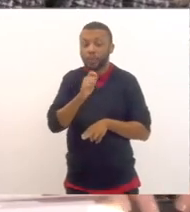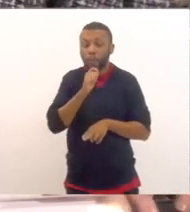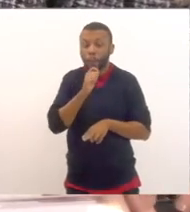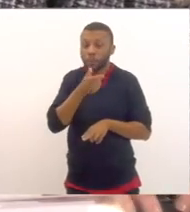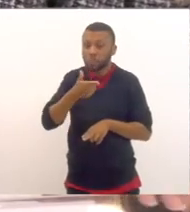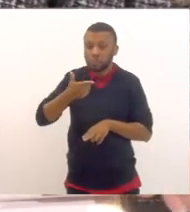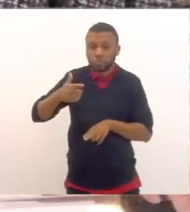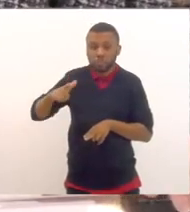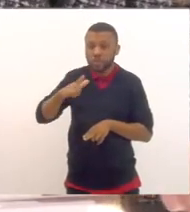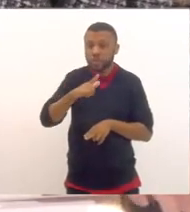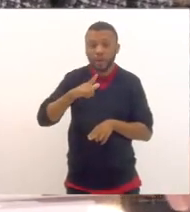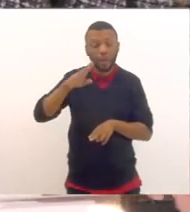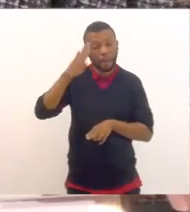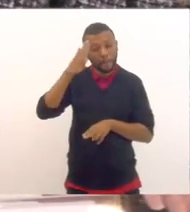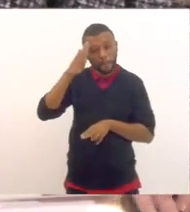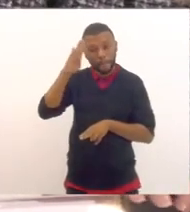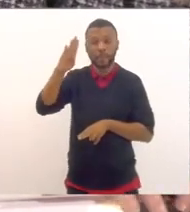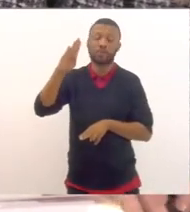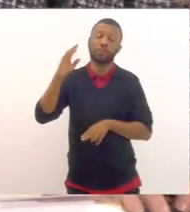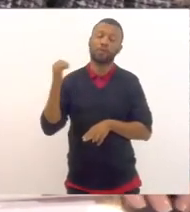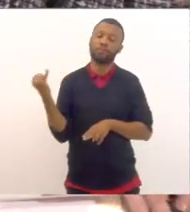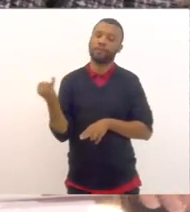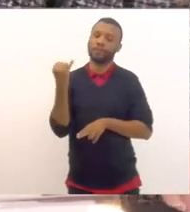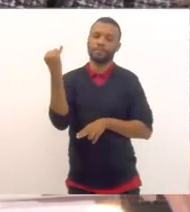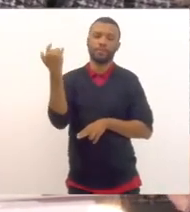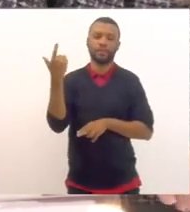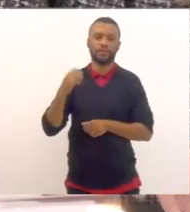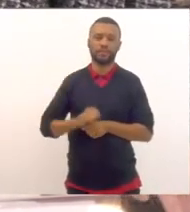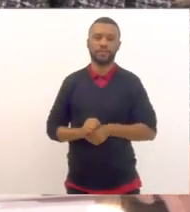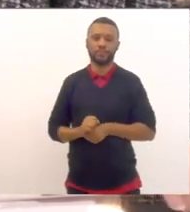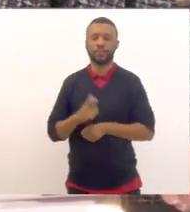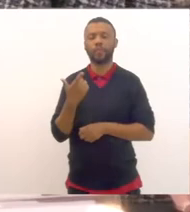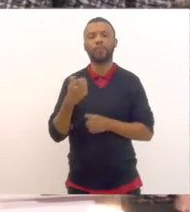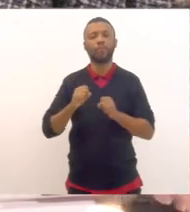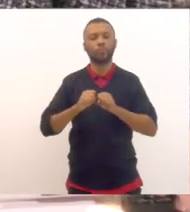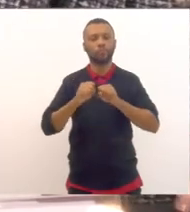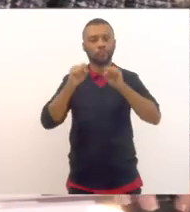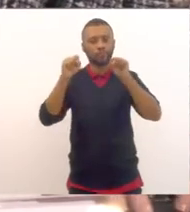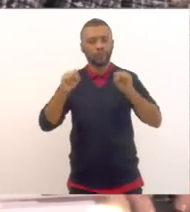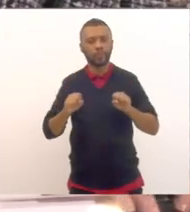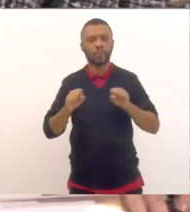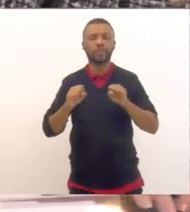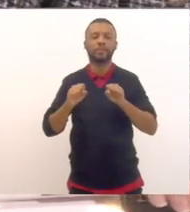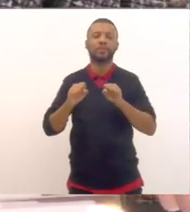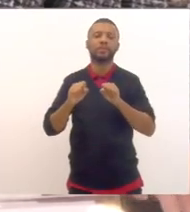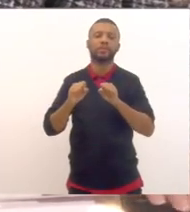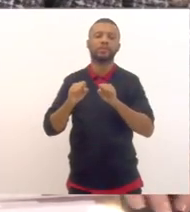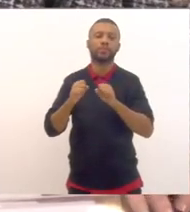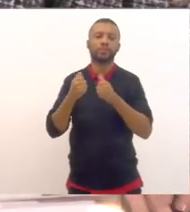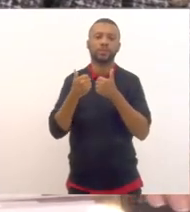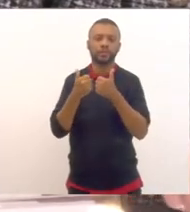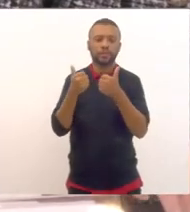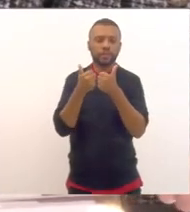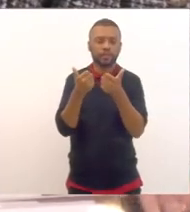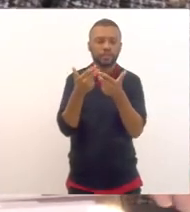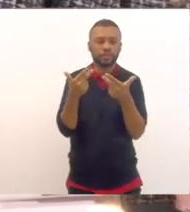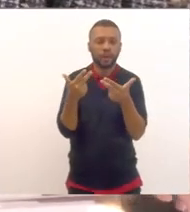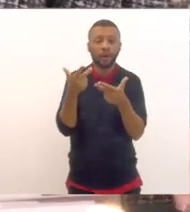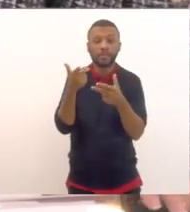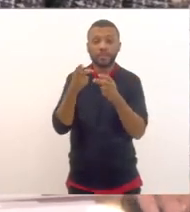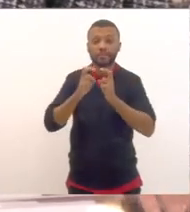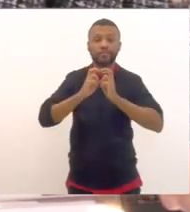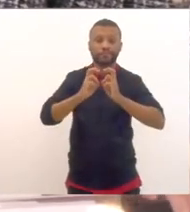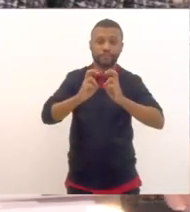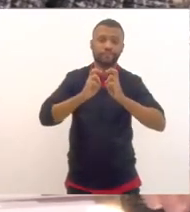a questão mais importante que era o sistema de transporte Ferroviário de